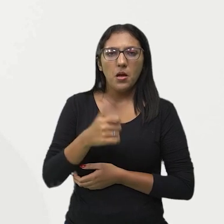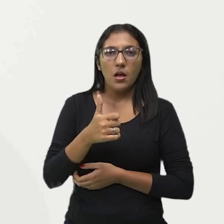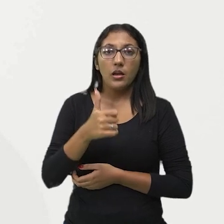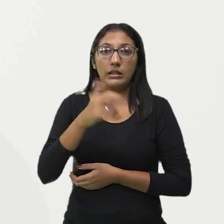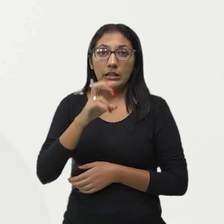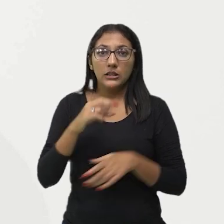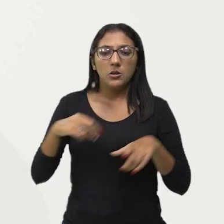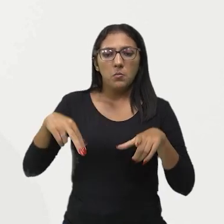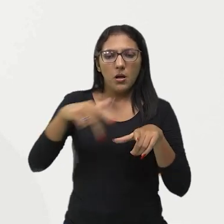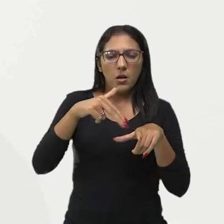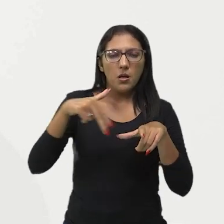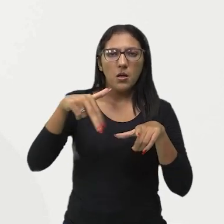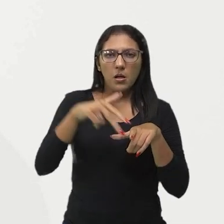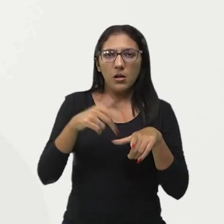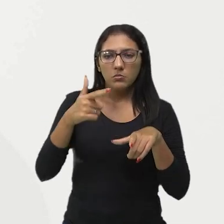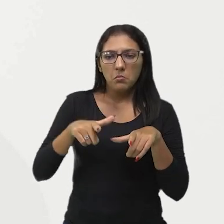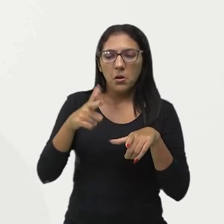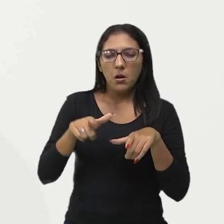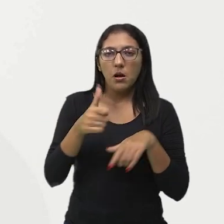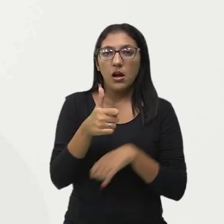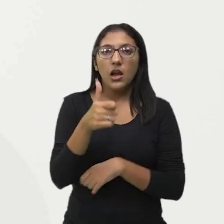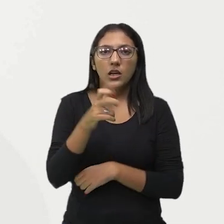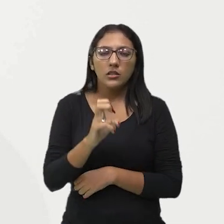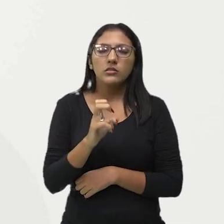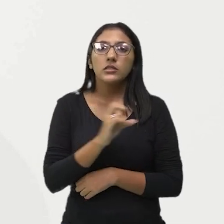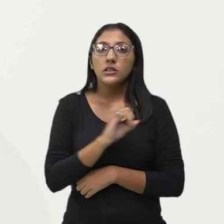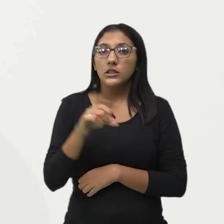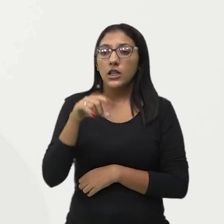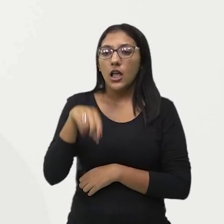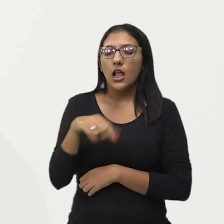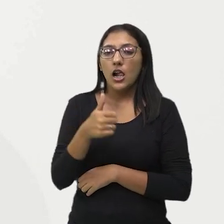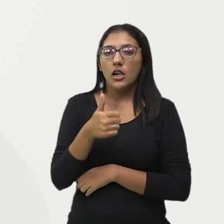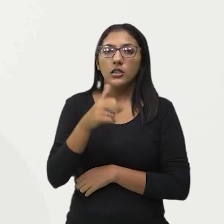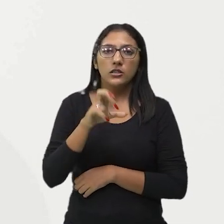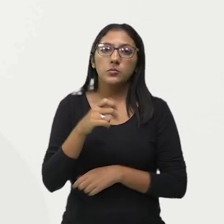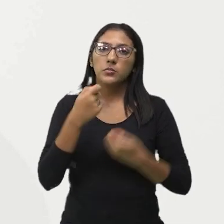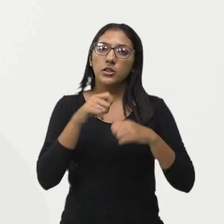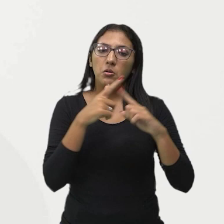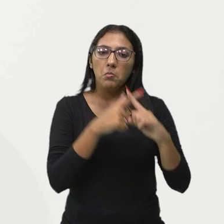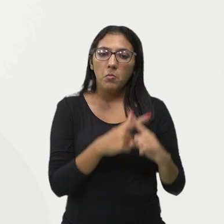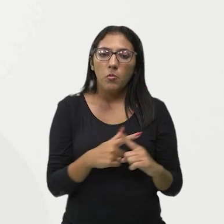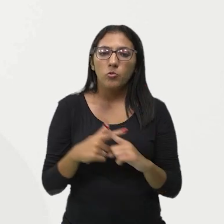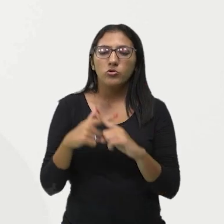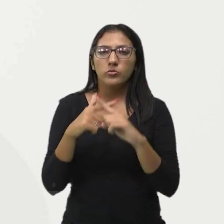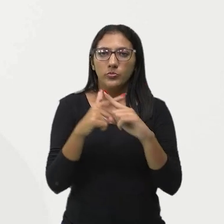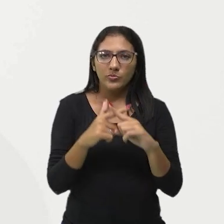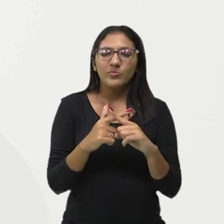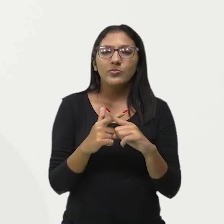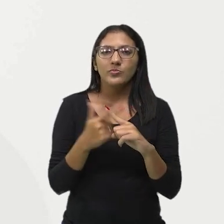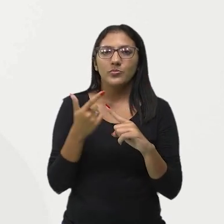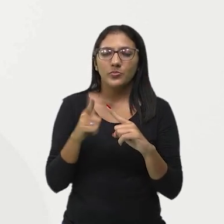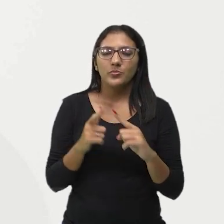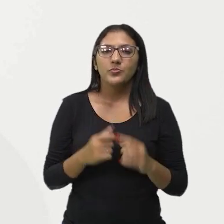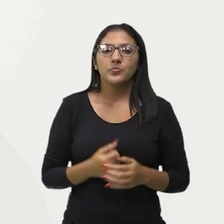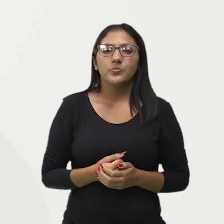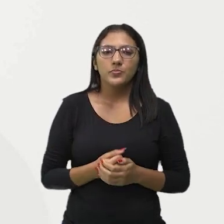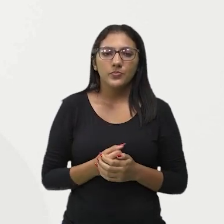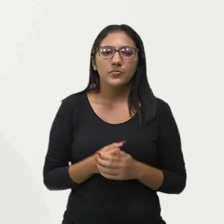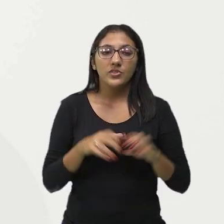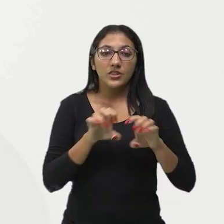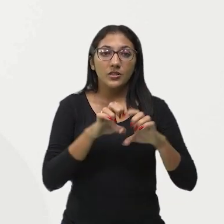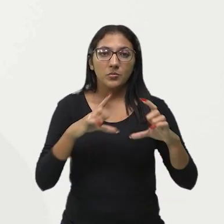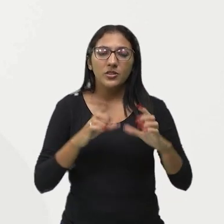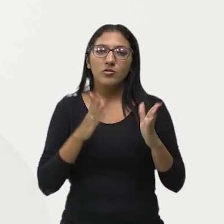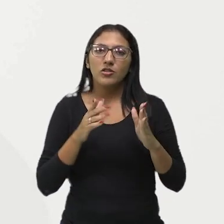isso para a gente. Então se ele deu 15 voltas, devemos multiplicar certo? A expressão por esse valor,